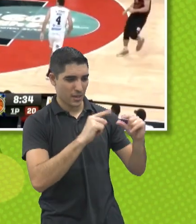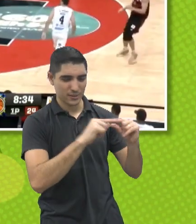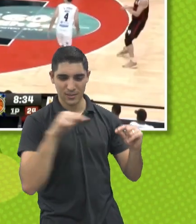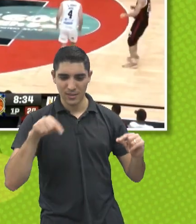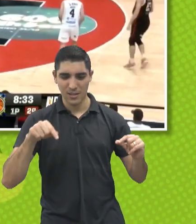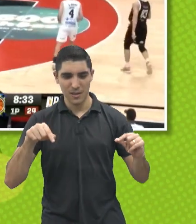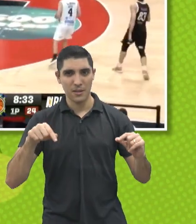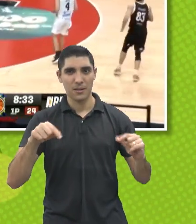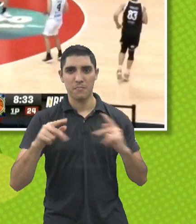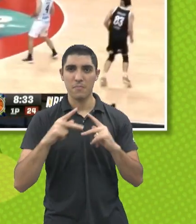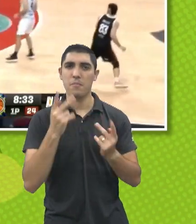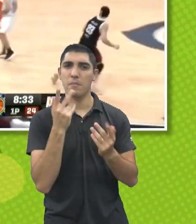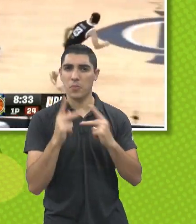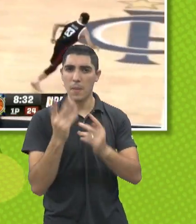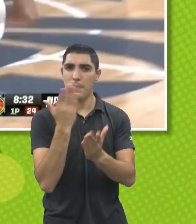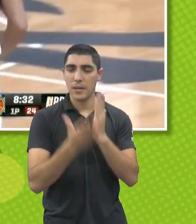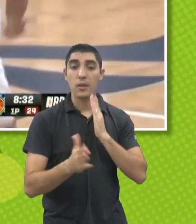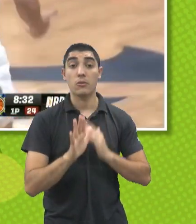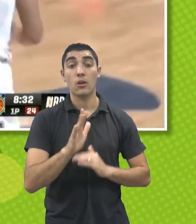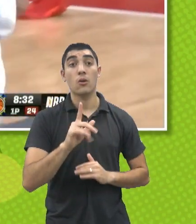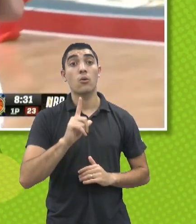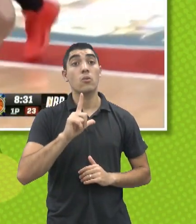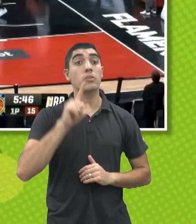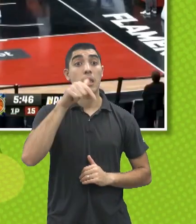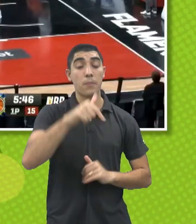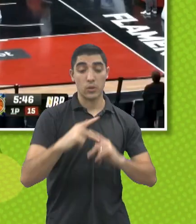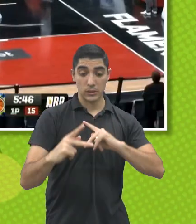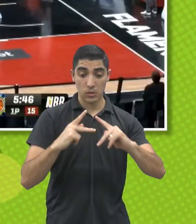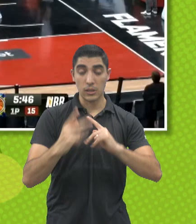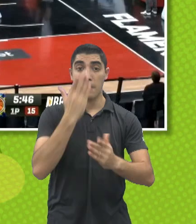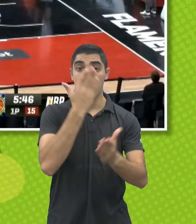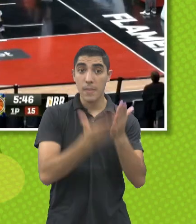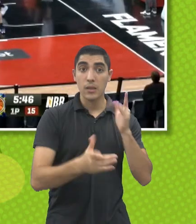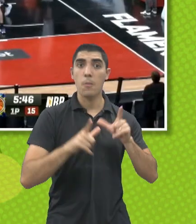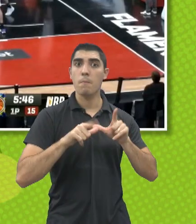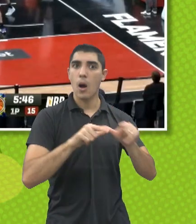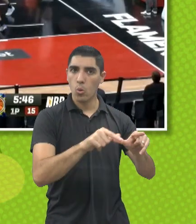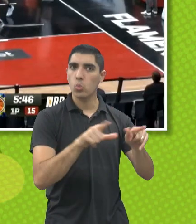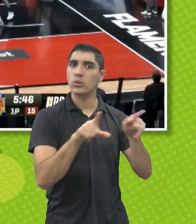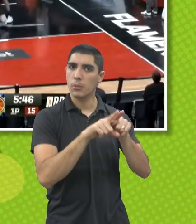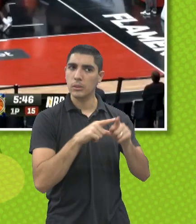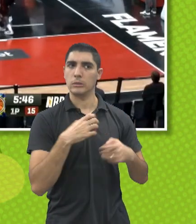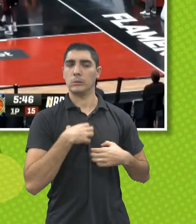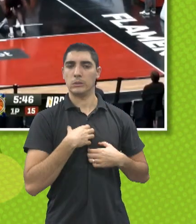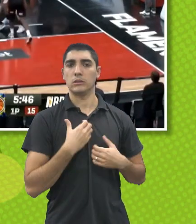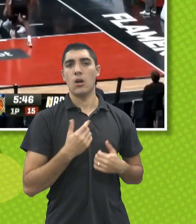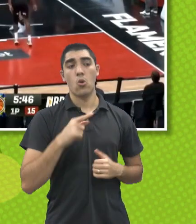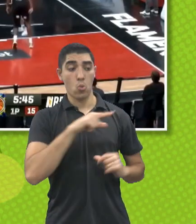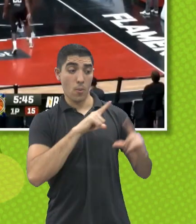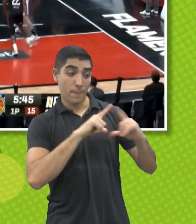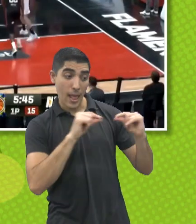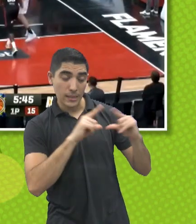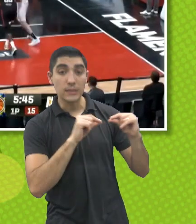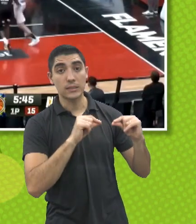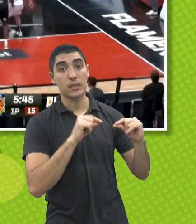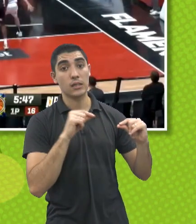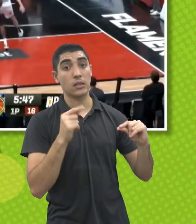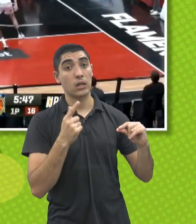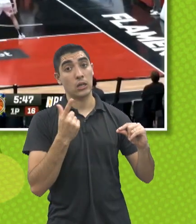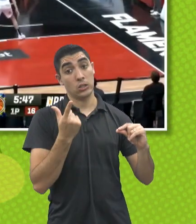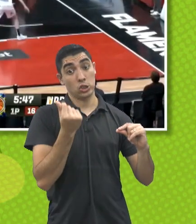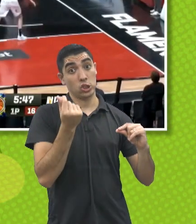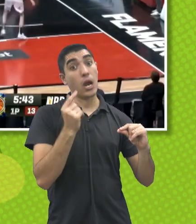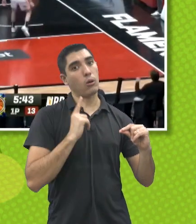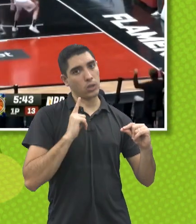mais inesperado ainda foi a derrota do São José para o Bauru, mesmo sendo fora de casa. Acho que o Brasília está com um investimento um pouco maior, está com um time um pouco melhor.